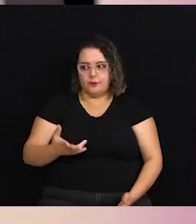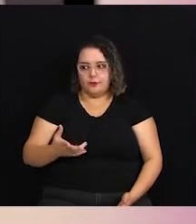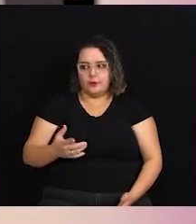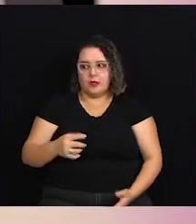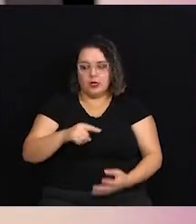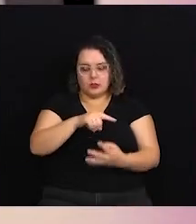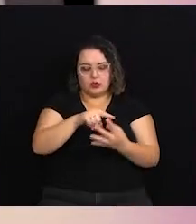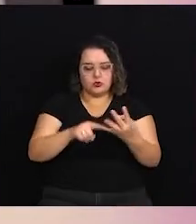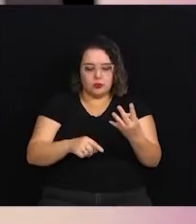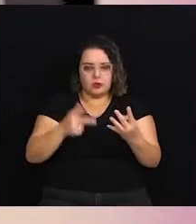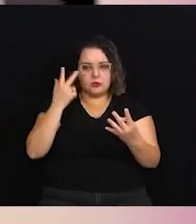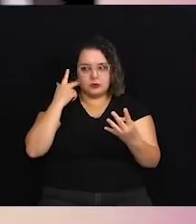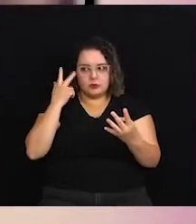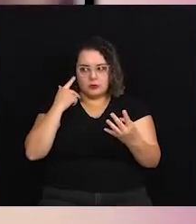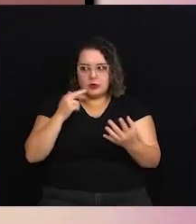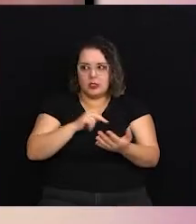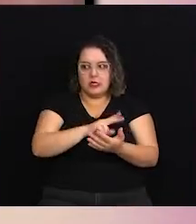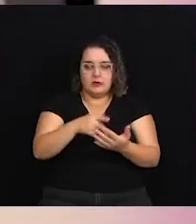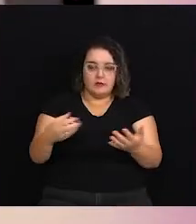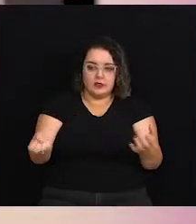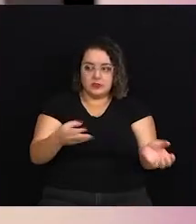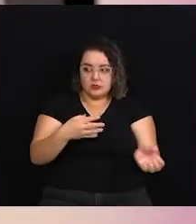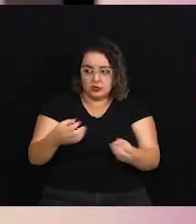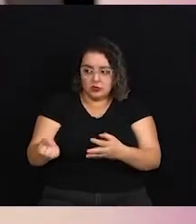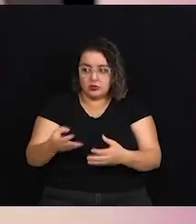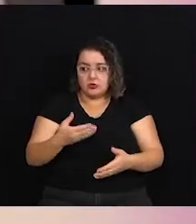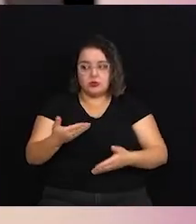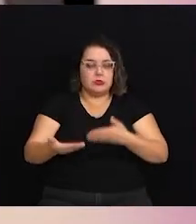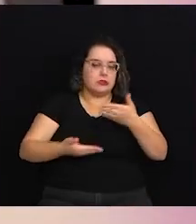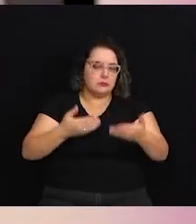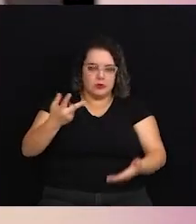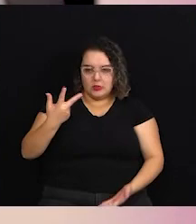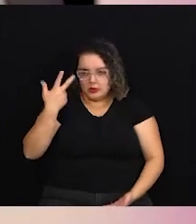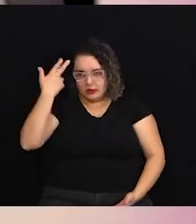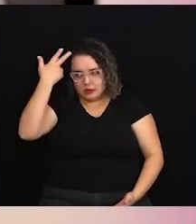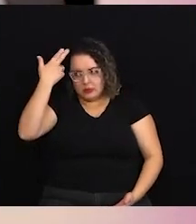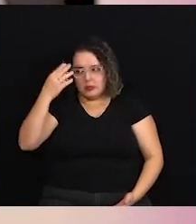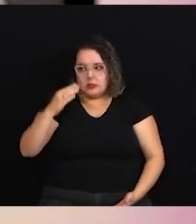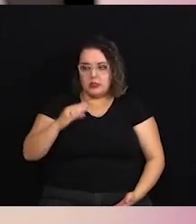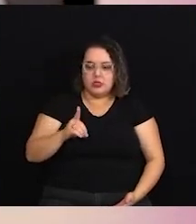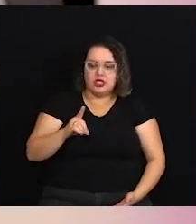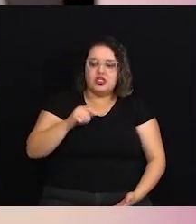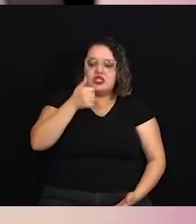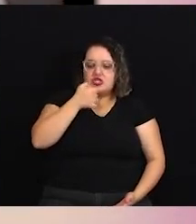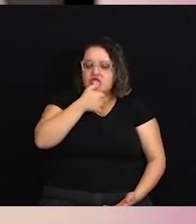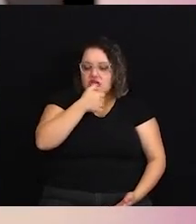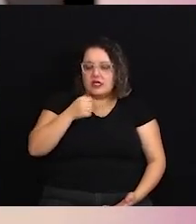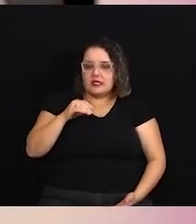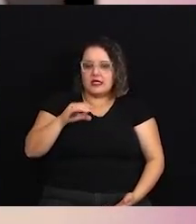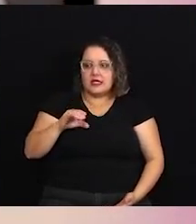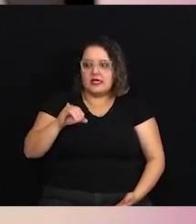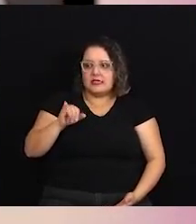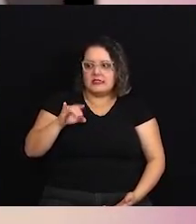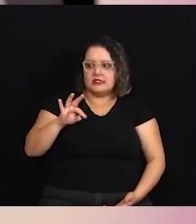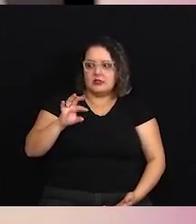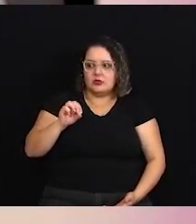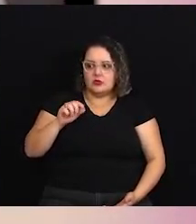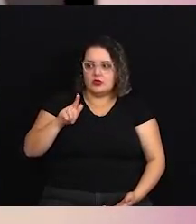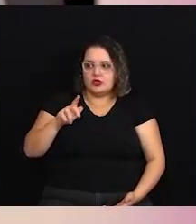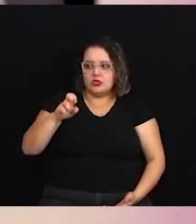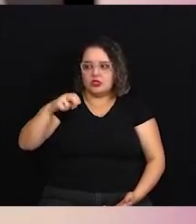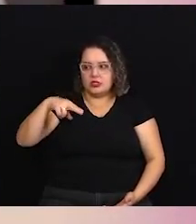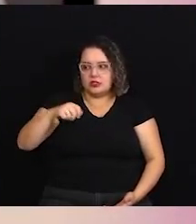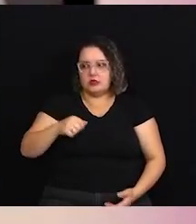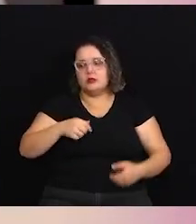medicações habituais as quatro mais as várias novas temos tratamento cirúrgico tem um dieta cetogênica temos a